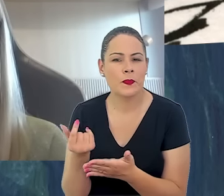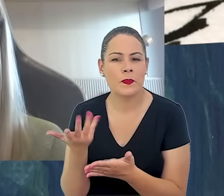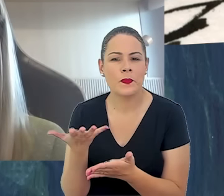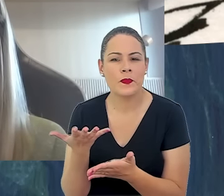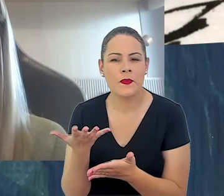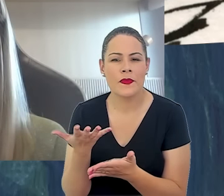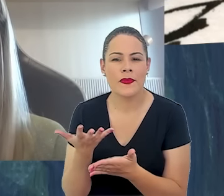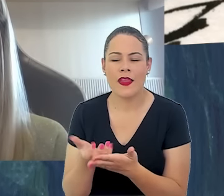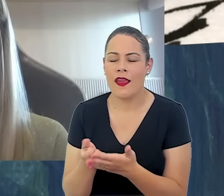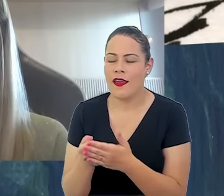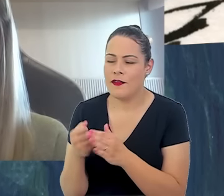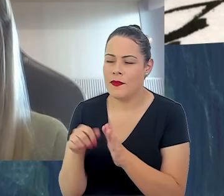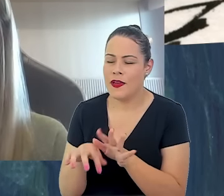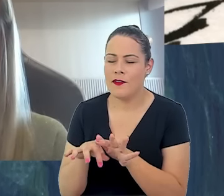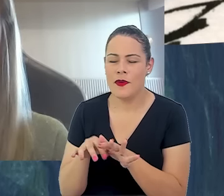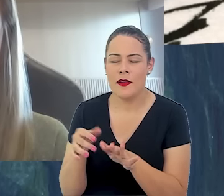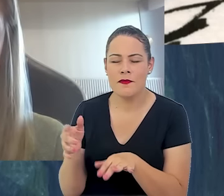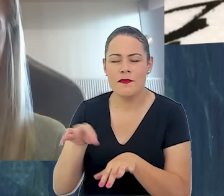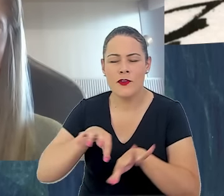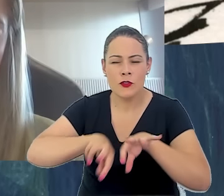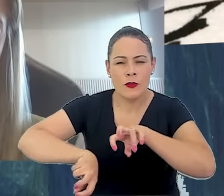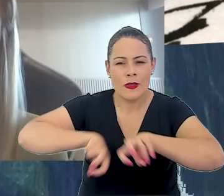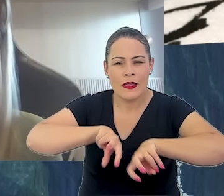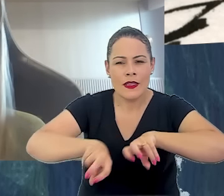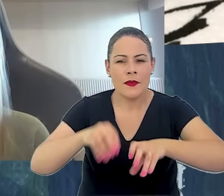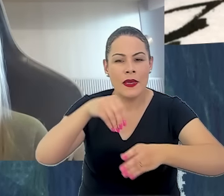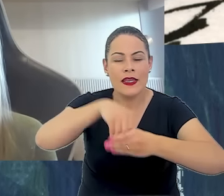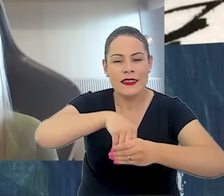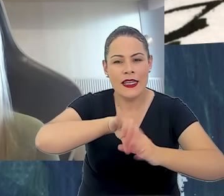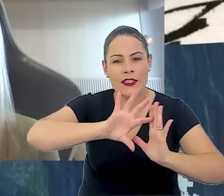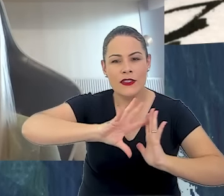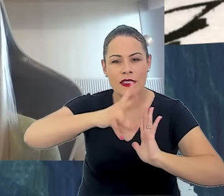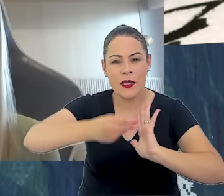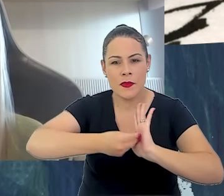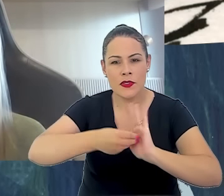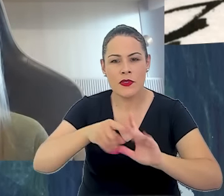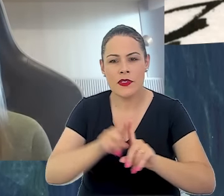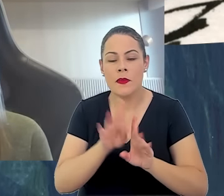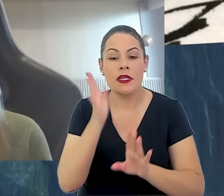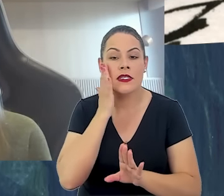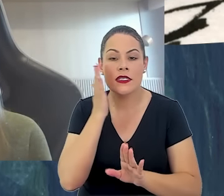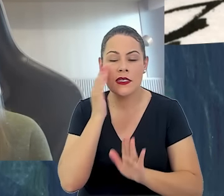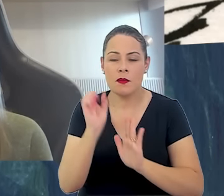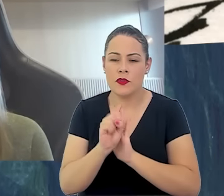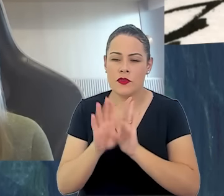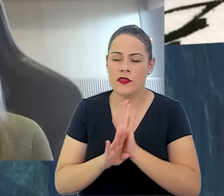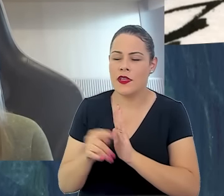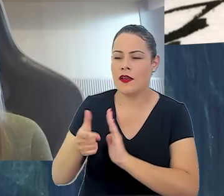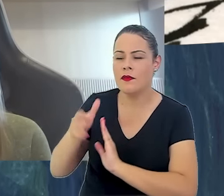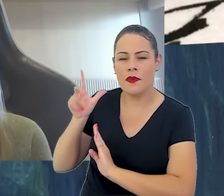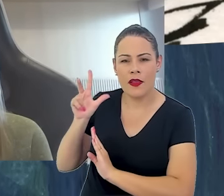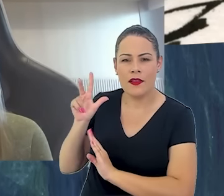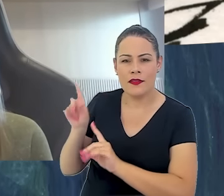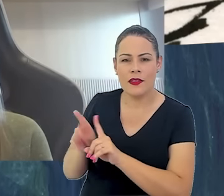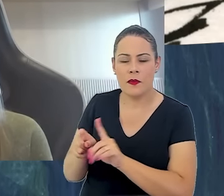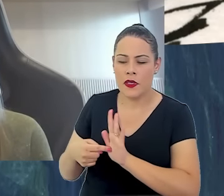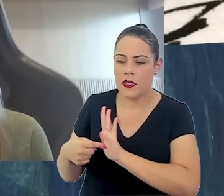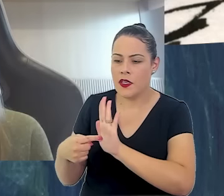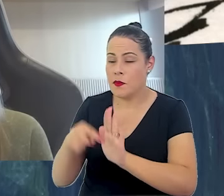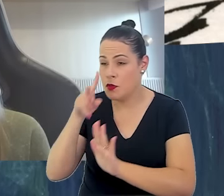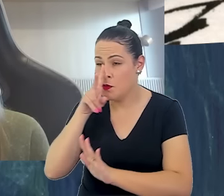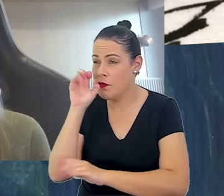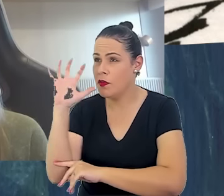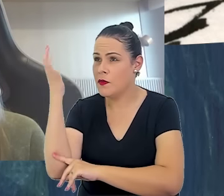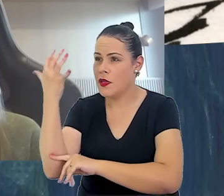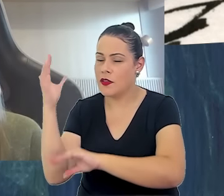uma expansão para dentro da Amazônia. Quer dizer, ali você já tem, né, no século retrasado, uma crise climática que